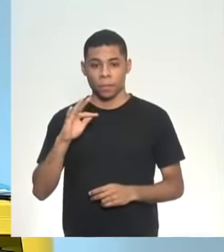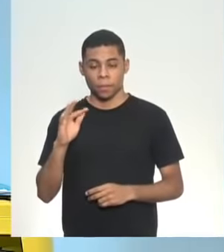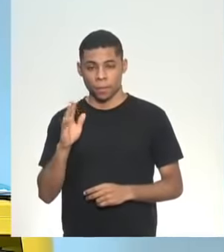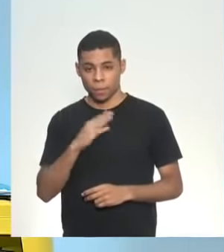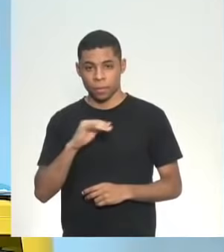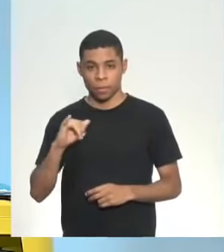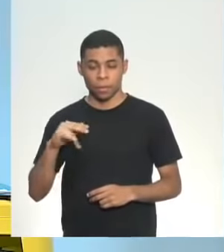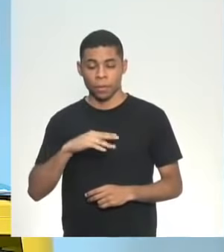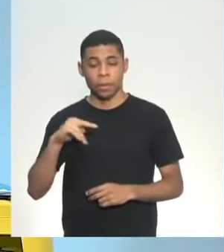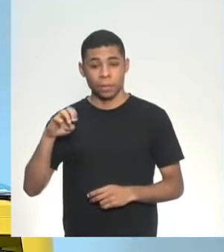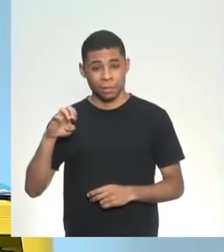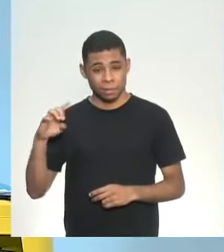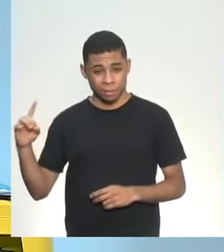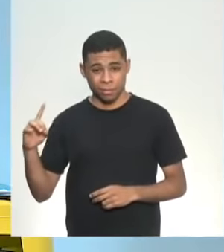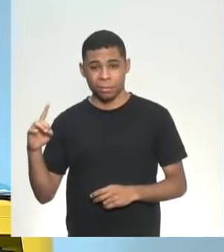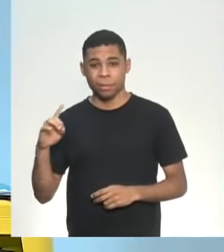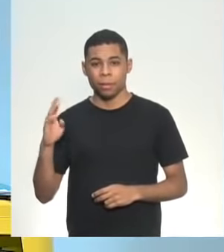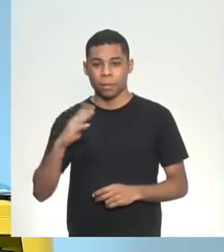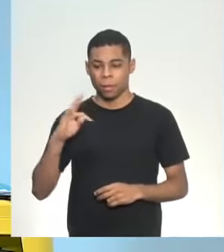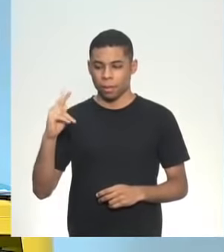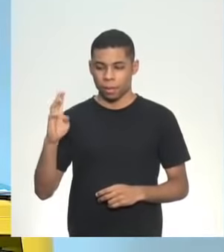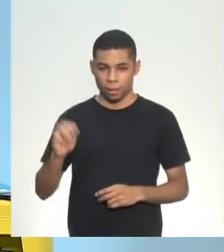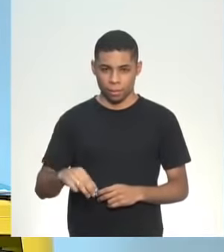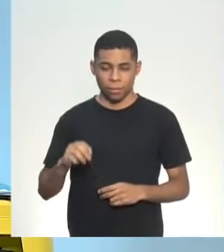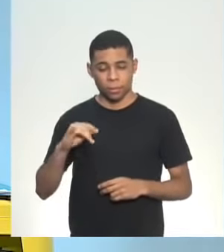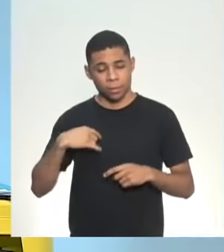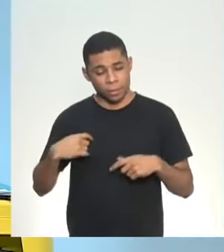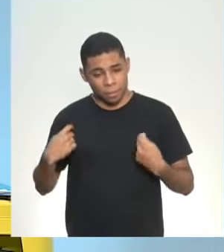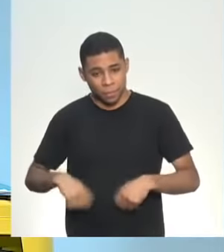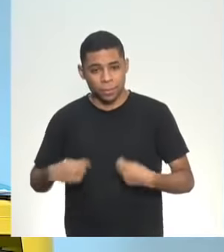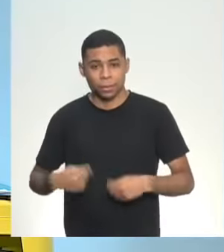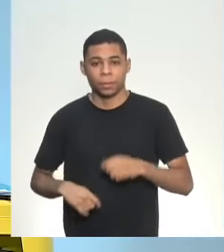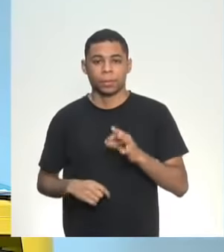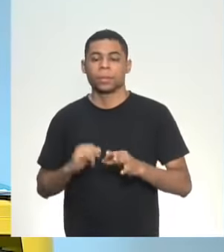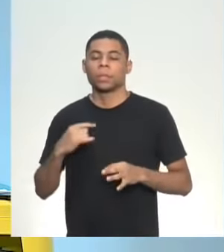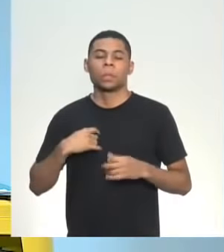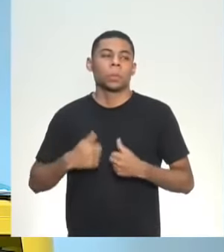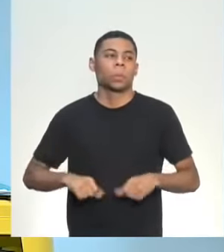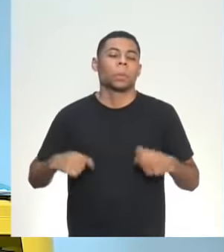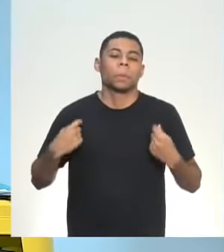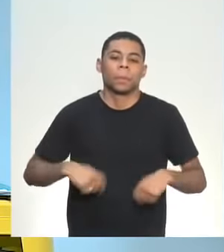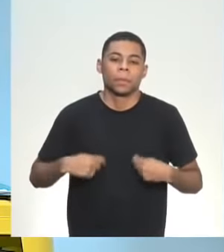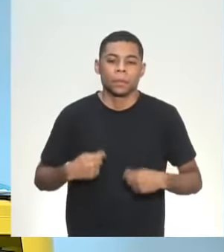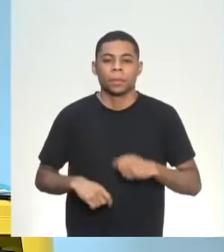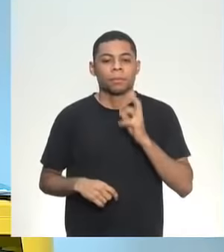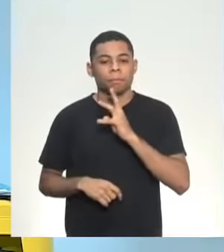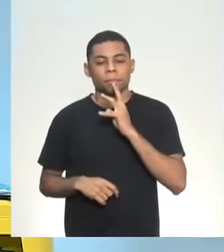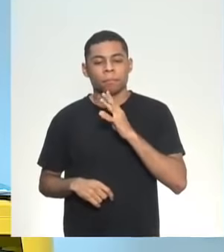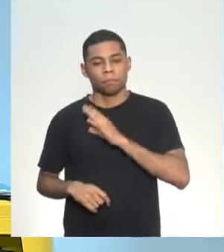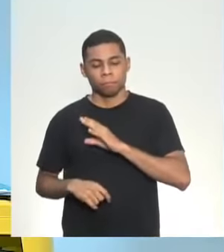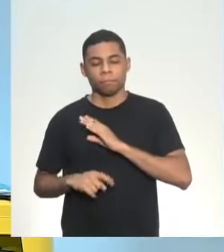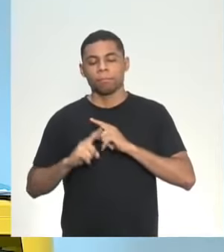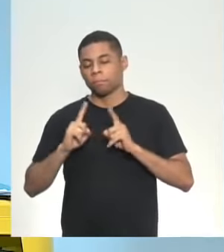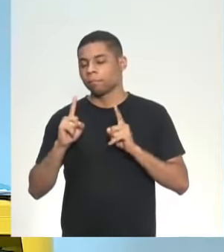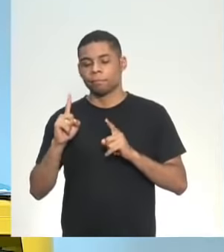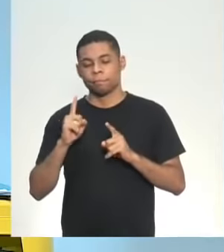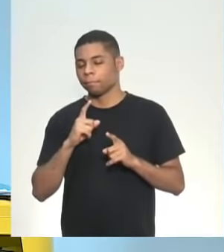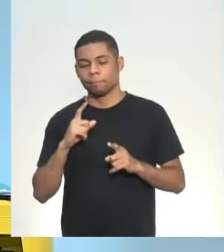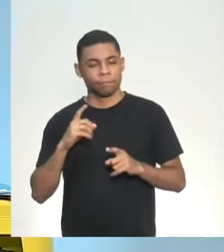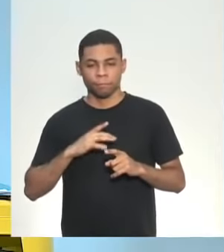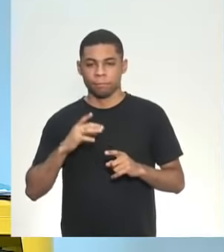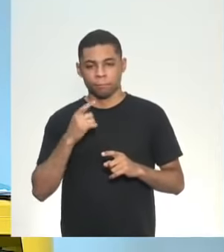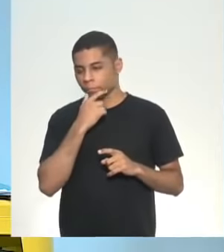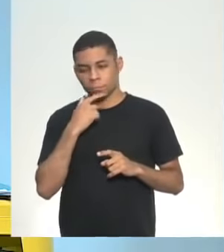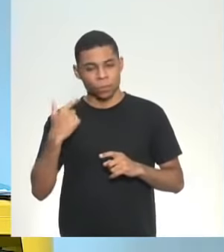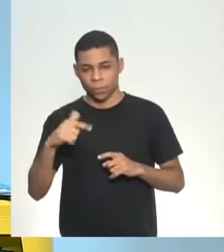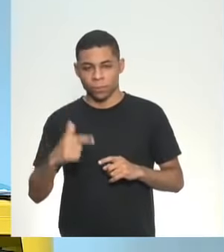dizer se eu precisar delas né então se eu se eu estou precisando legal em português mas em inglês não cola